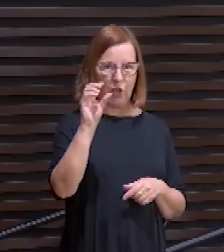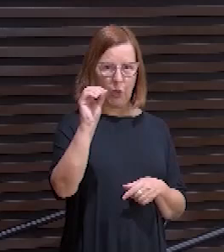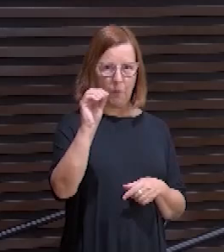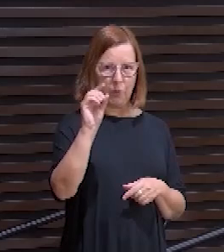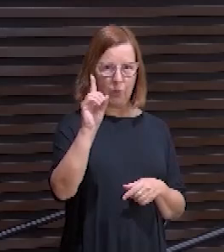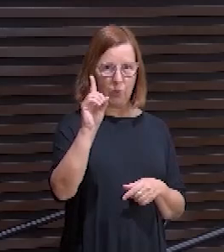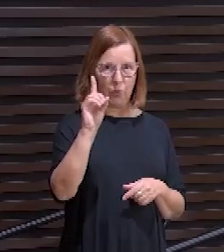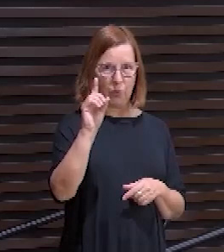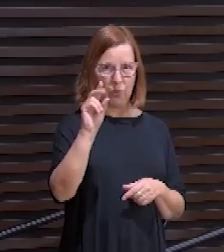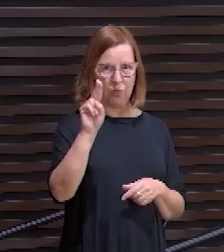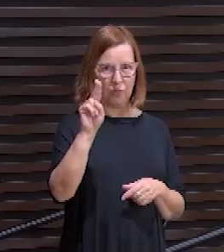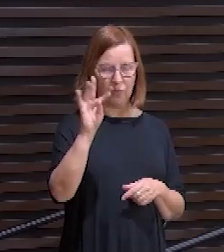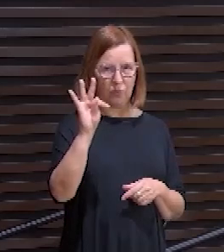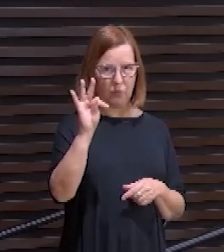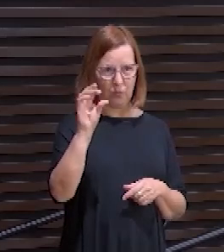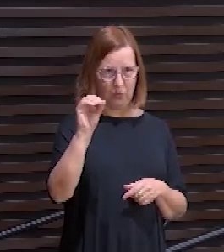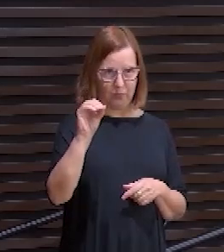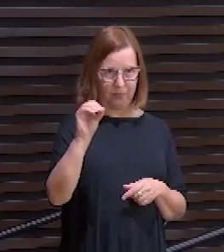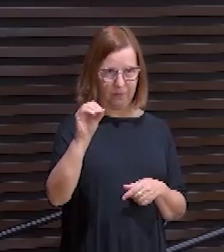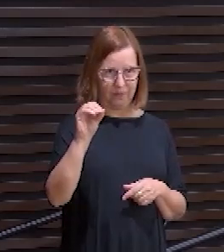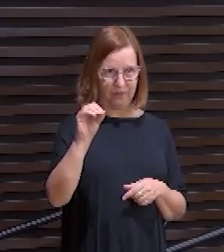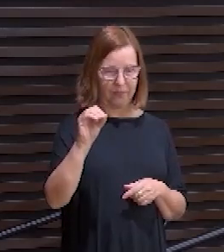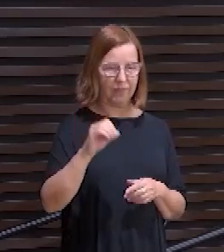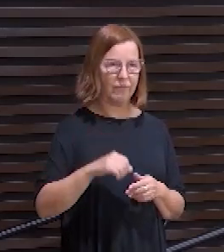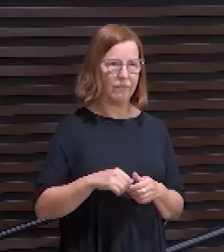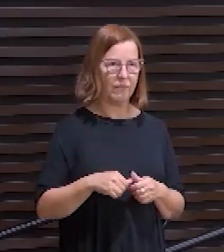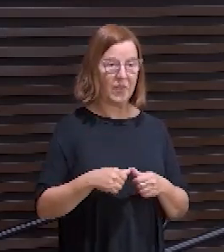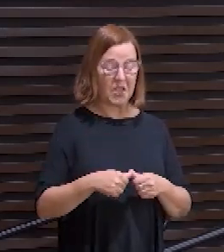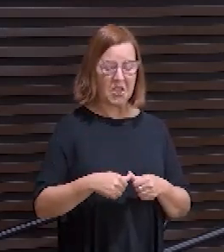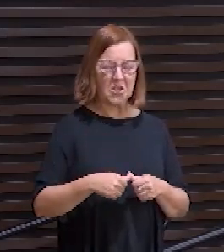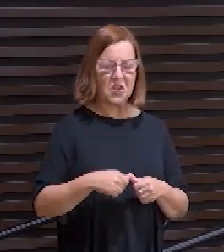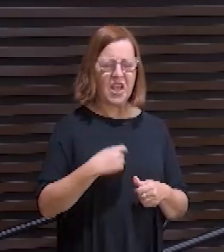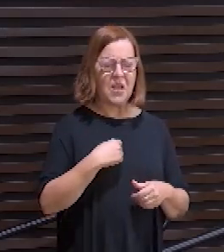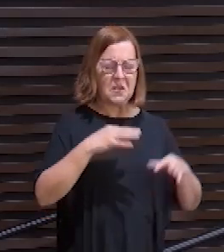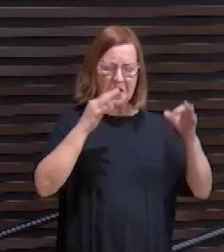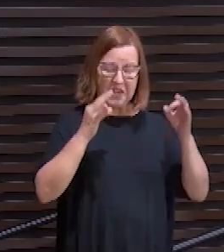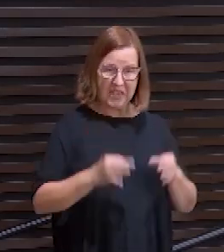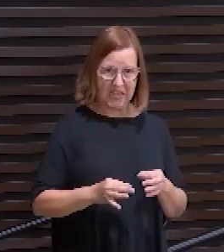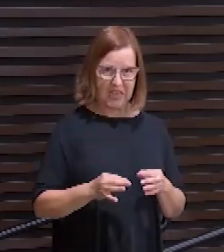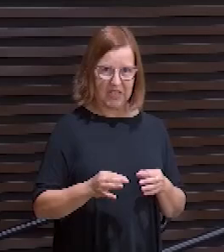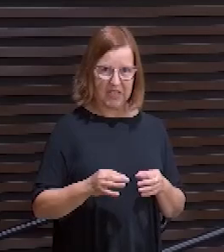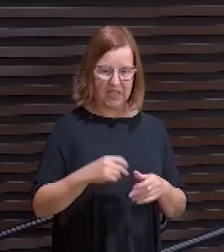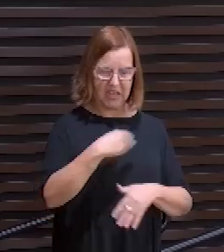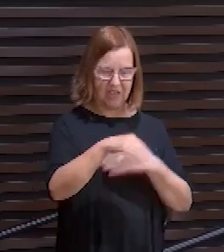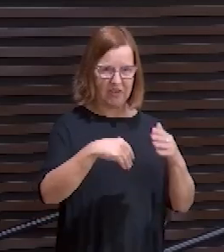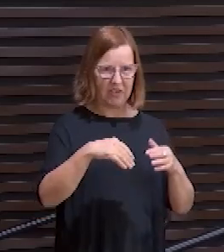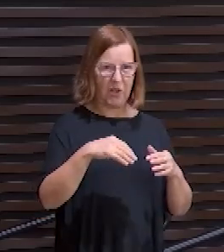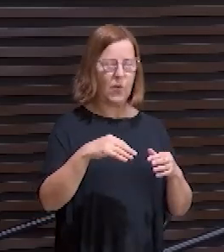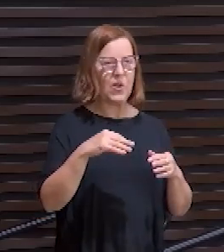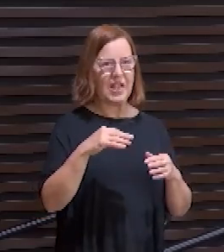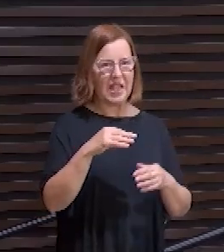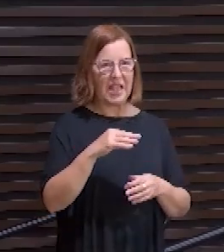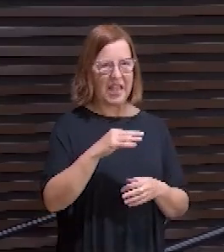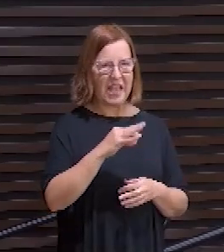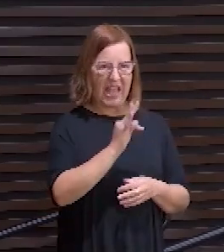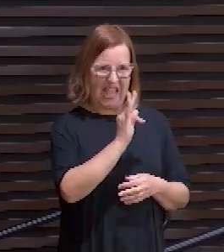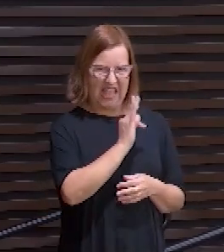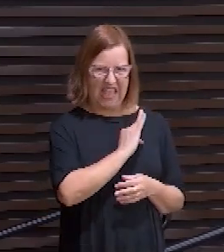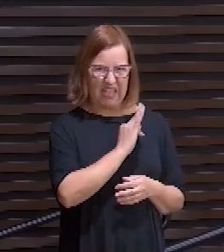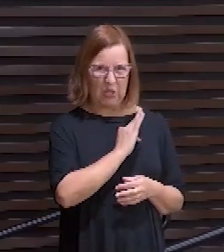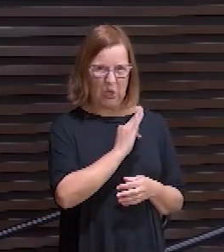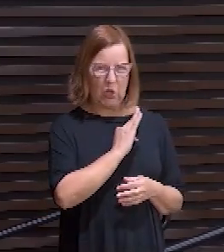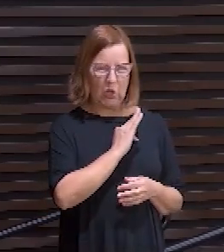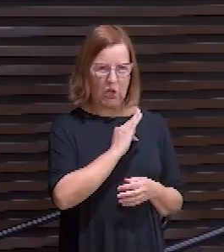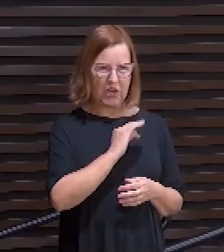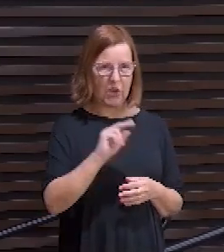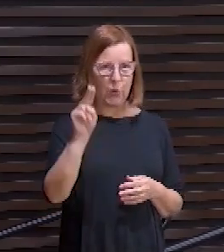Isso aqui, eu tenho certeza que a revolução tecnológica será e está sendo usada